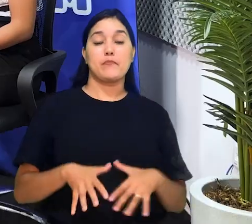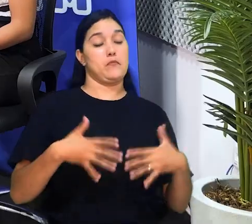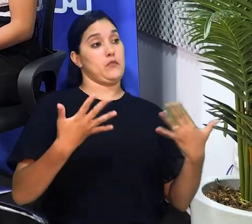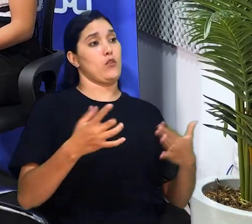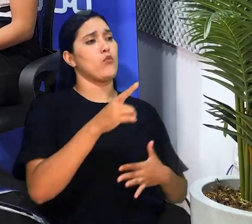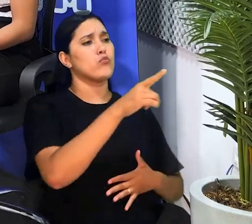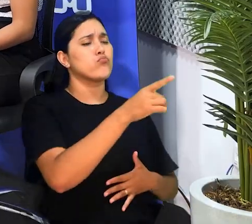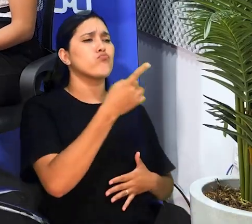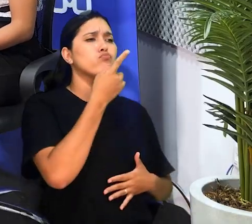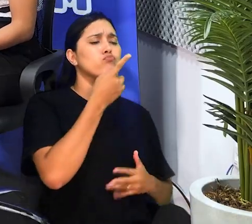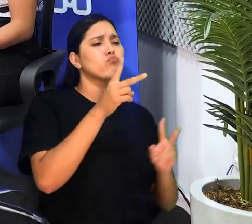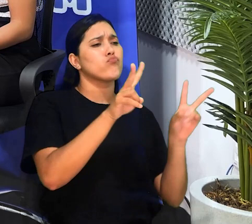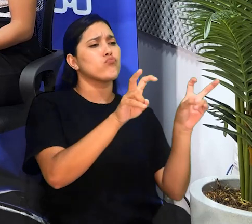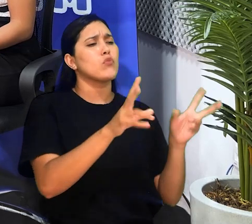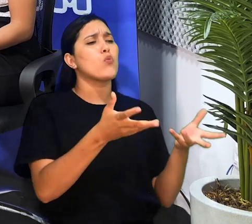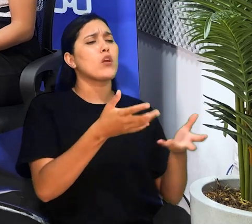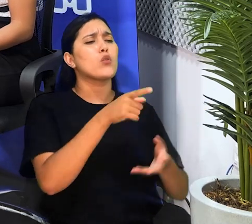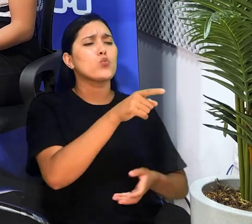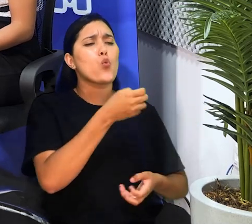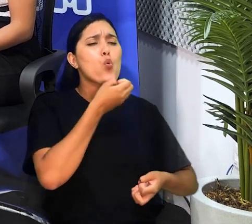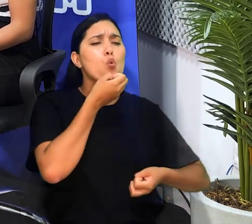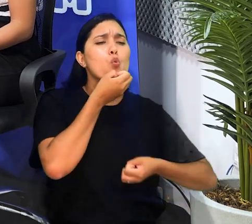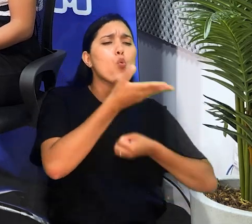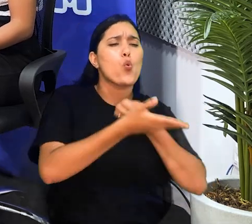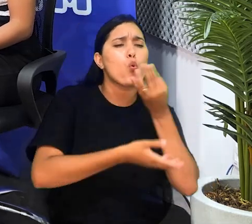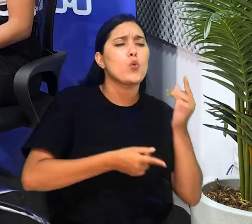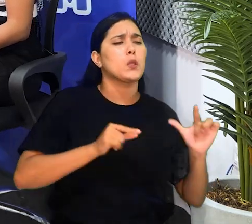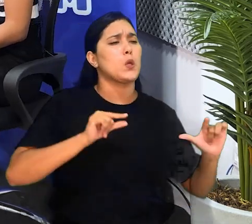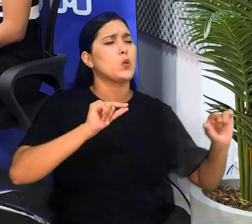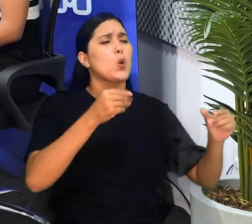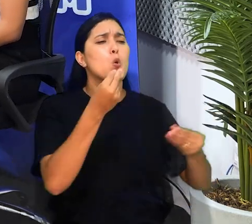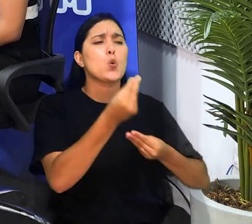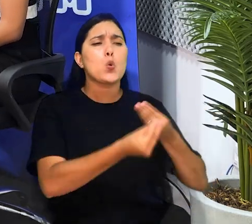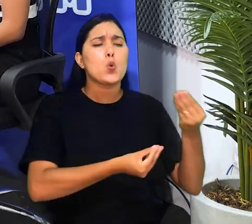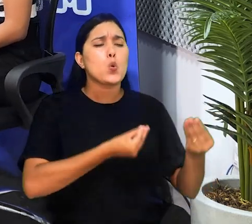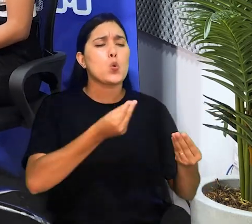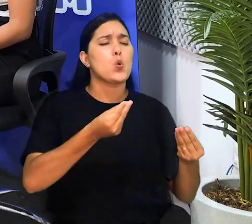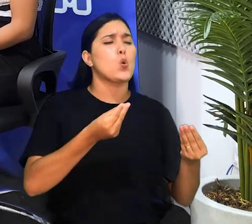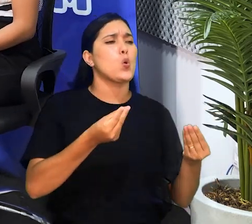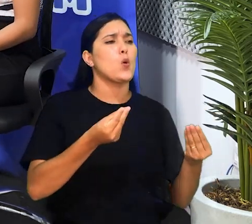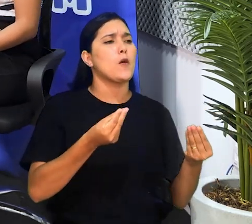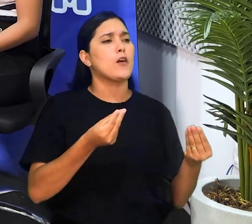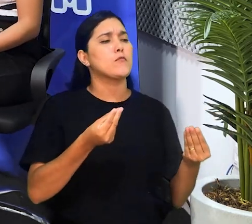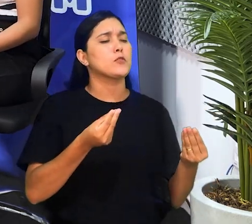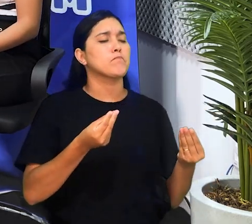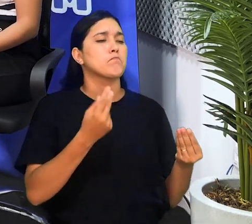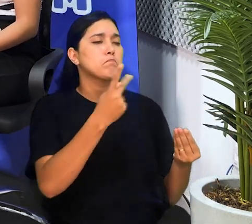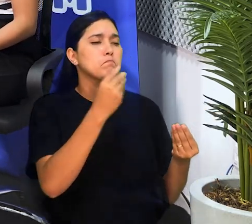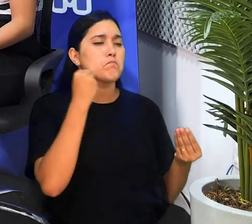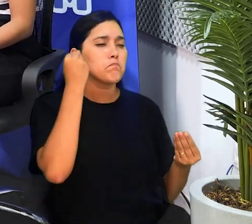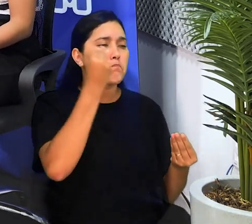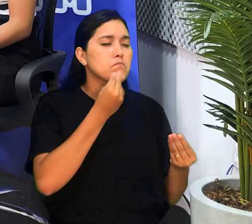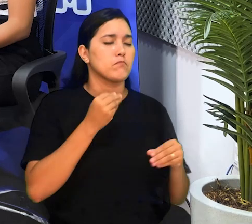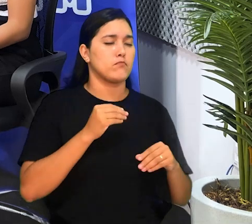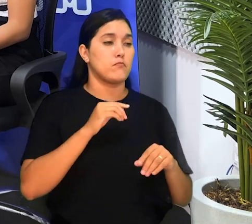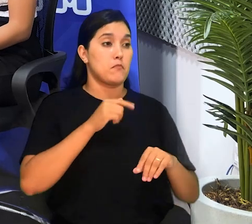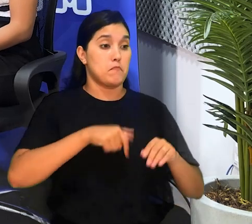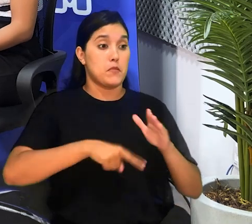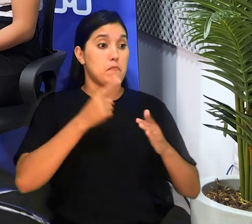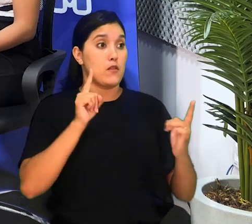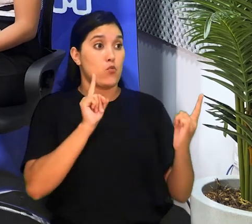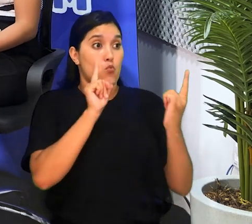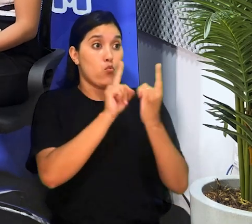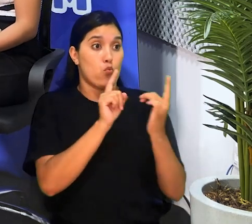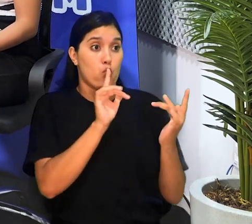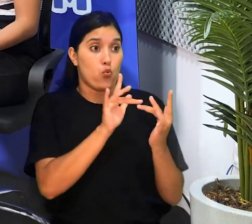aluno especial, vai se formar comigo. E diante do que você está contando para a gente, eu queria que você contasse um